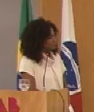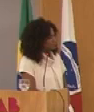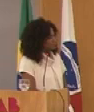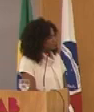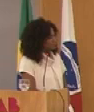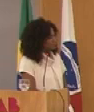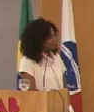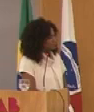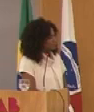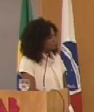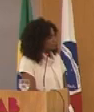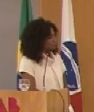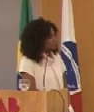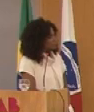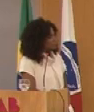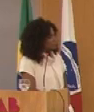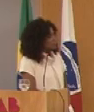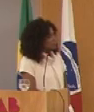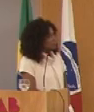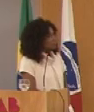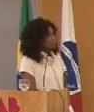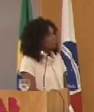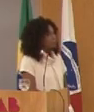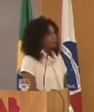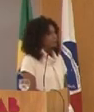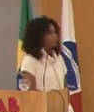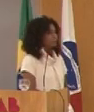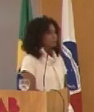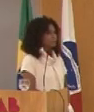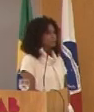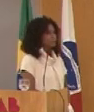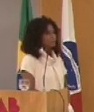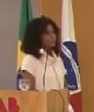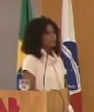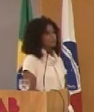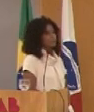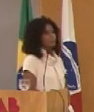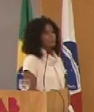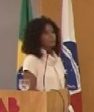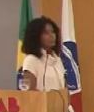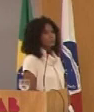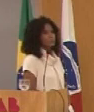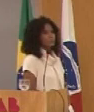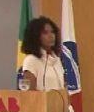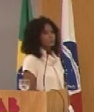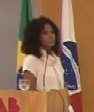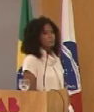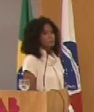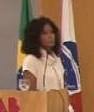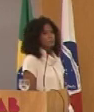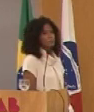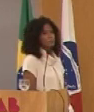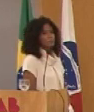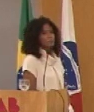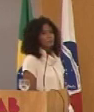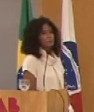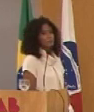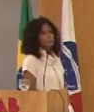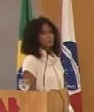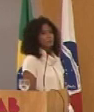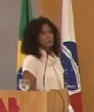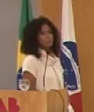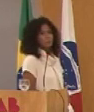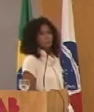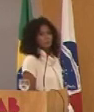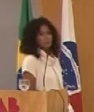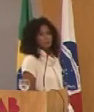bombeiro militar, e até posso dizer aqui, por conhecer também de vários policiais civis e de outras instituições de segurança pública, dizer, nós estamos aqui,